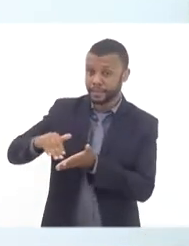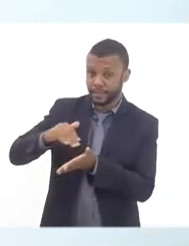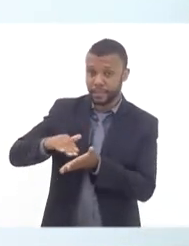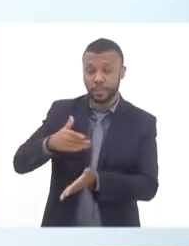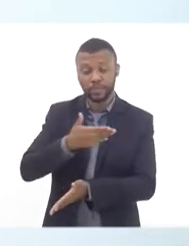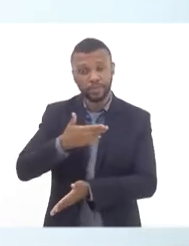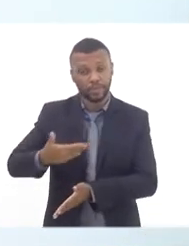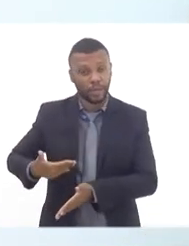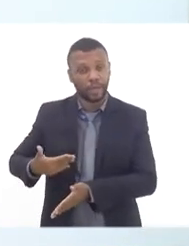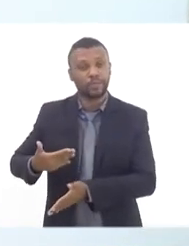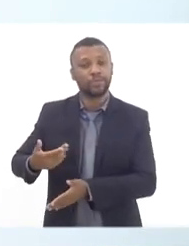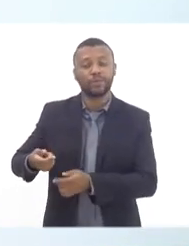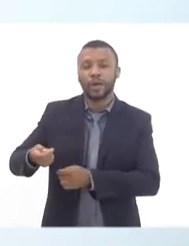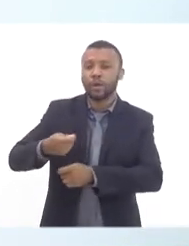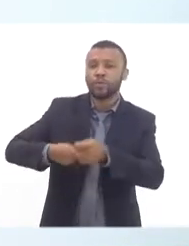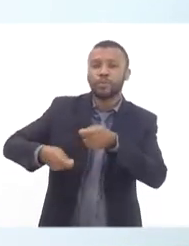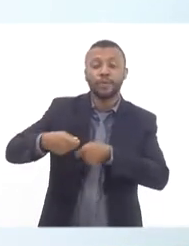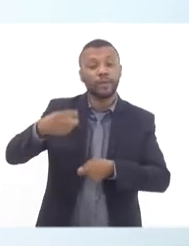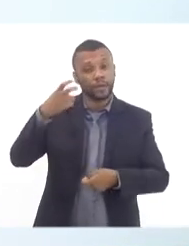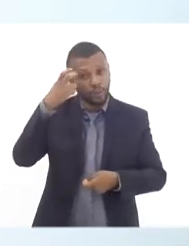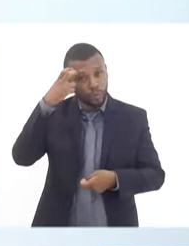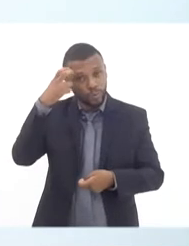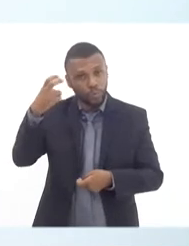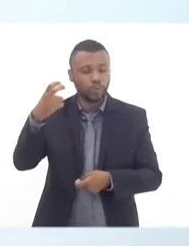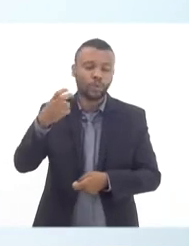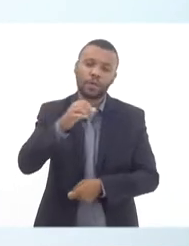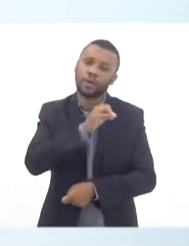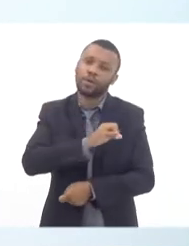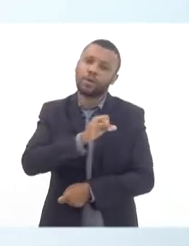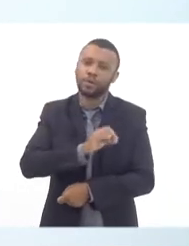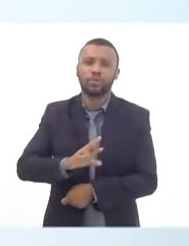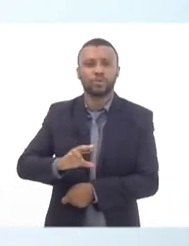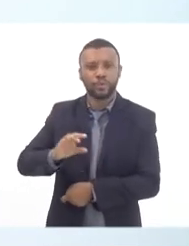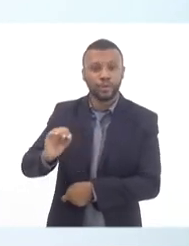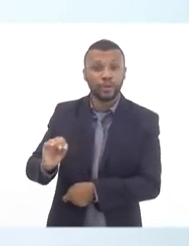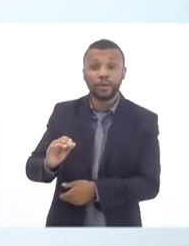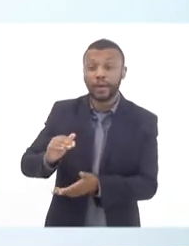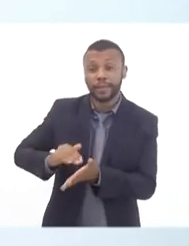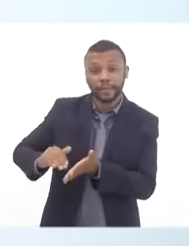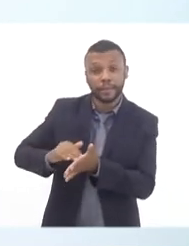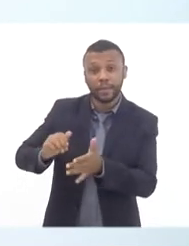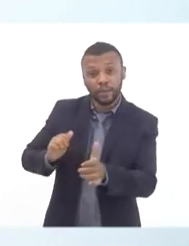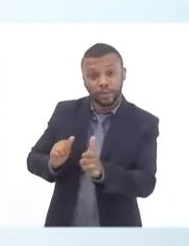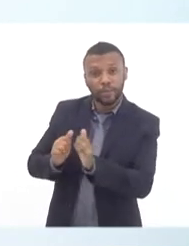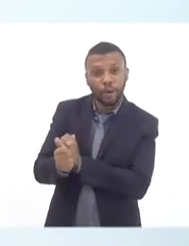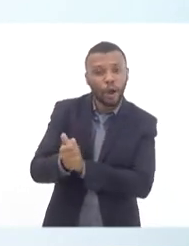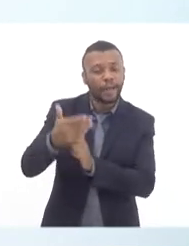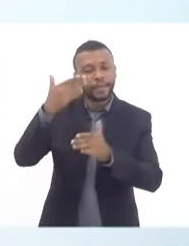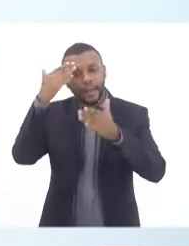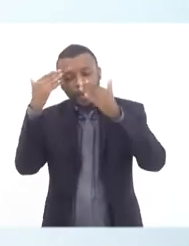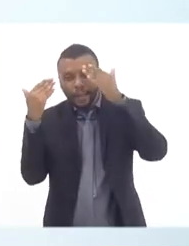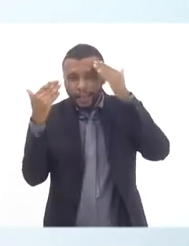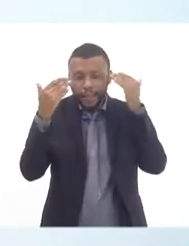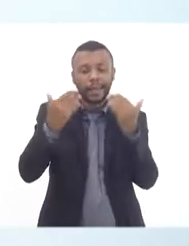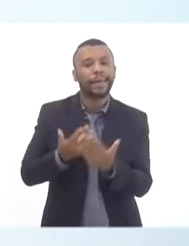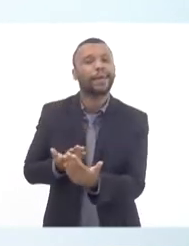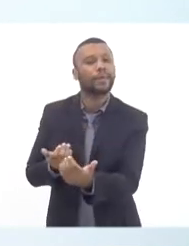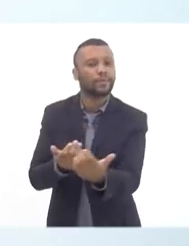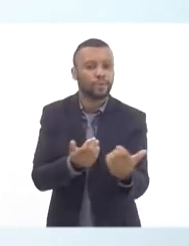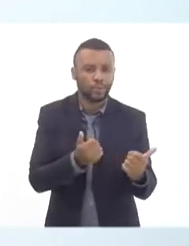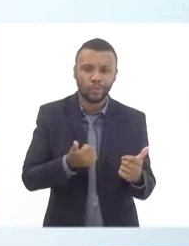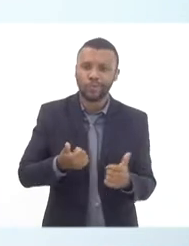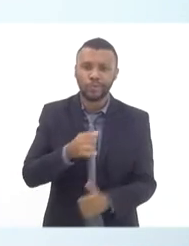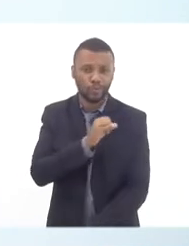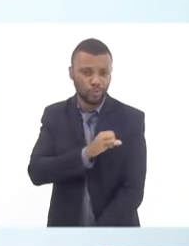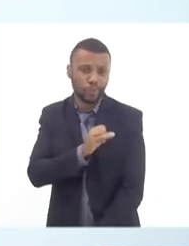Economia Criativa do Estado do Rio de Janeiro, à Secretaria de Esporte, Lazer e Juventude do Estado do Rio de Janeiro, à Secretaria